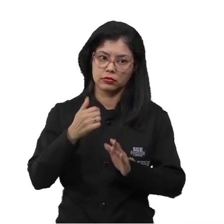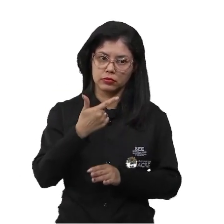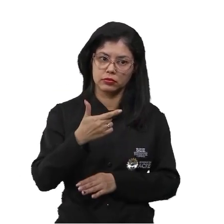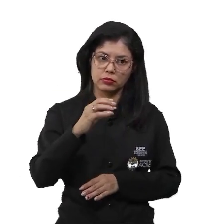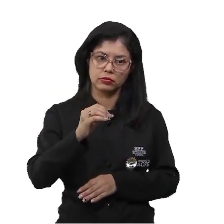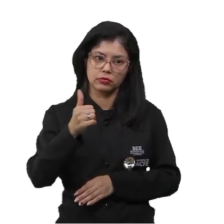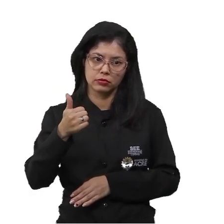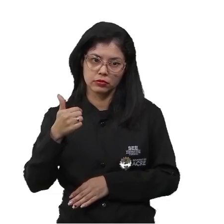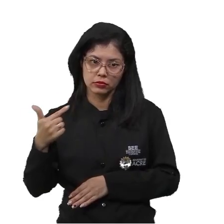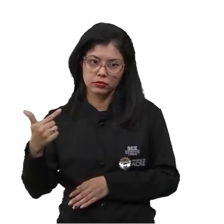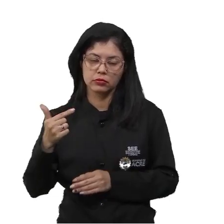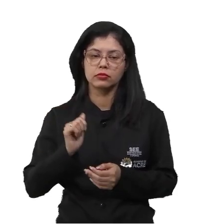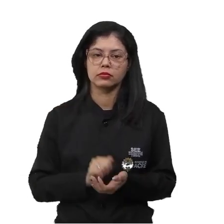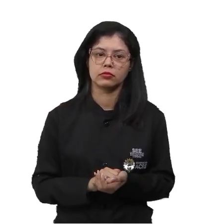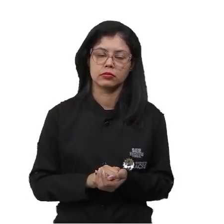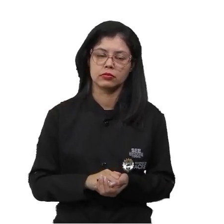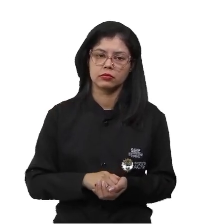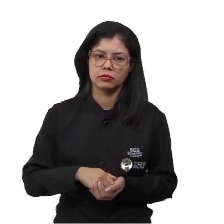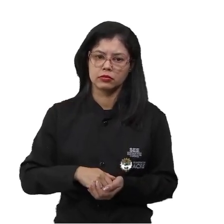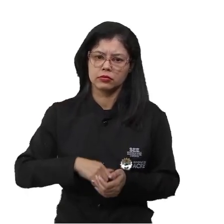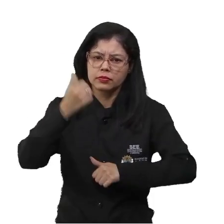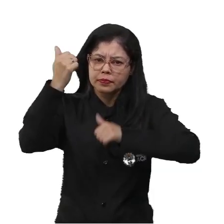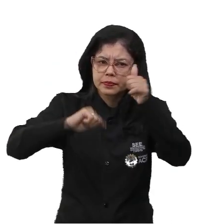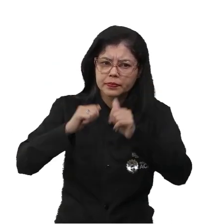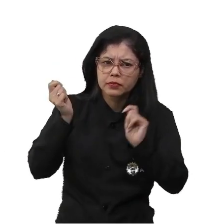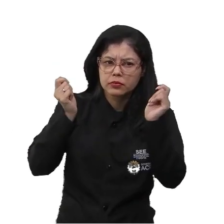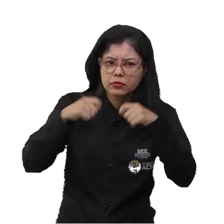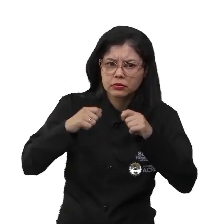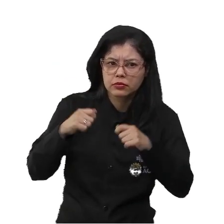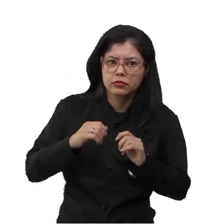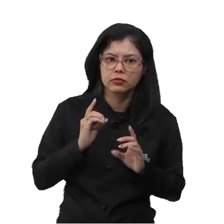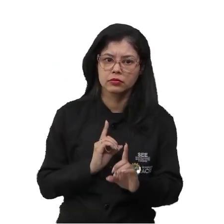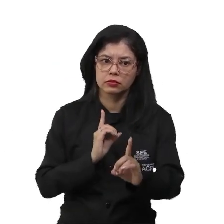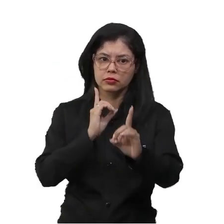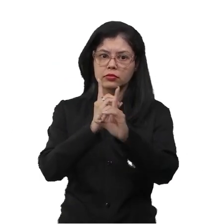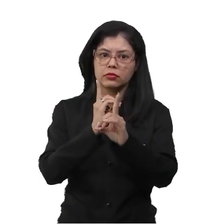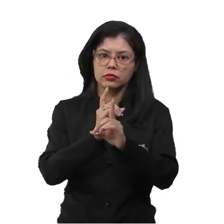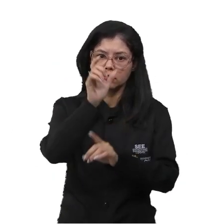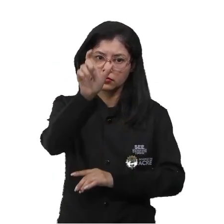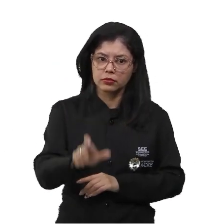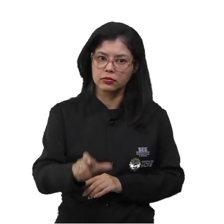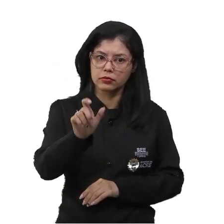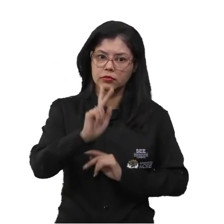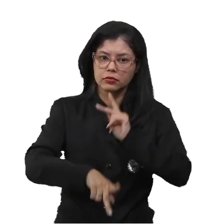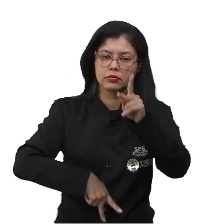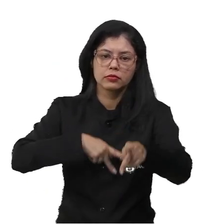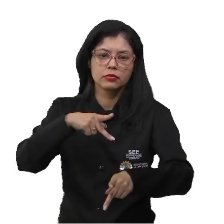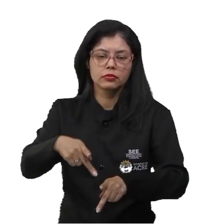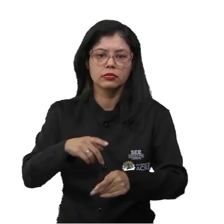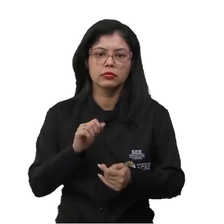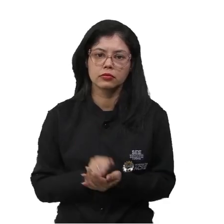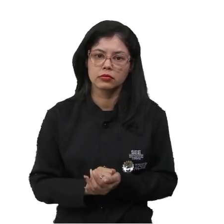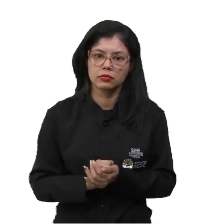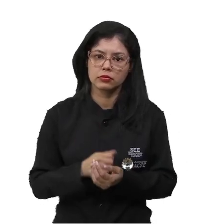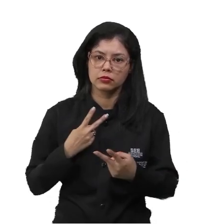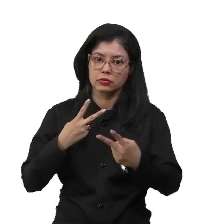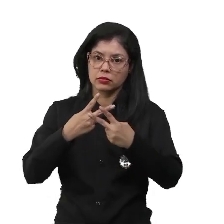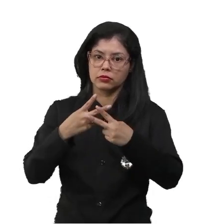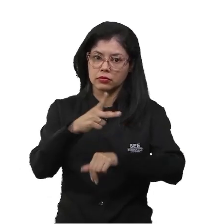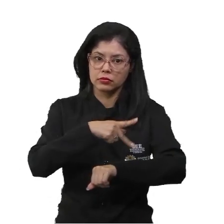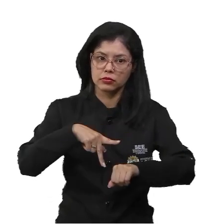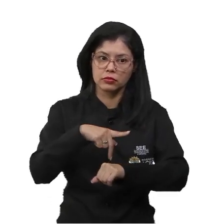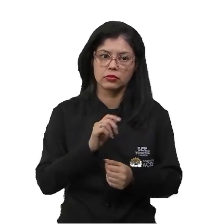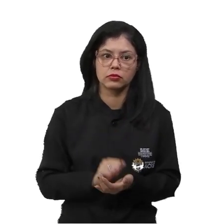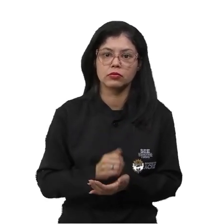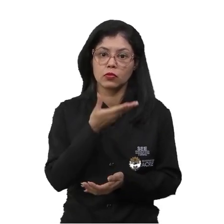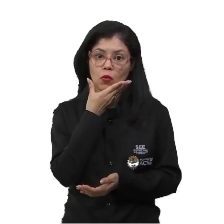e 2012. As análises possibilitaram identificar o perfil da população que está nas prisões